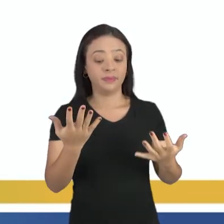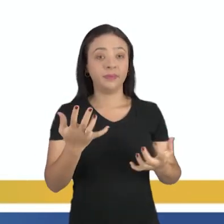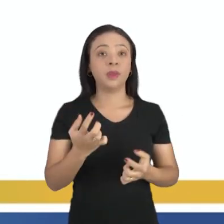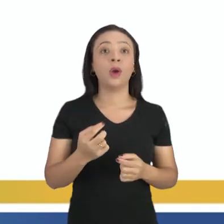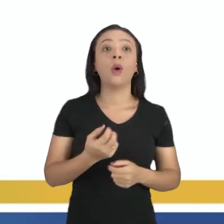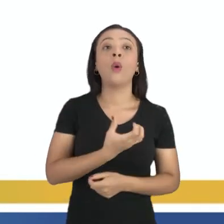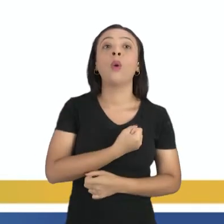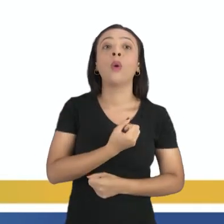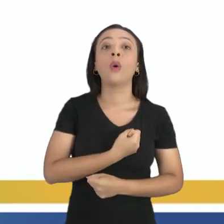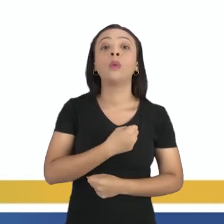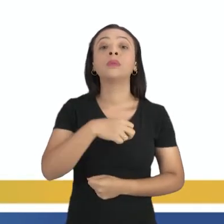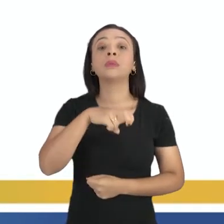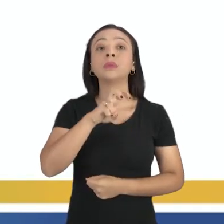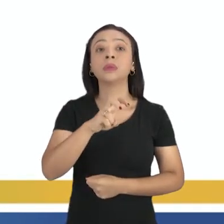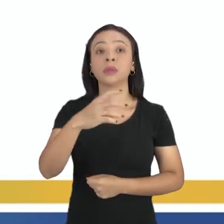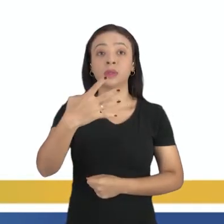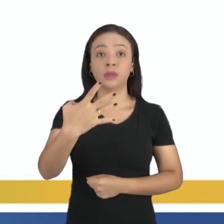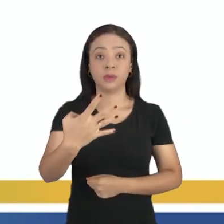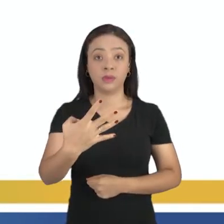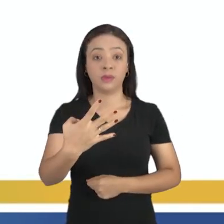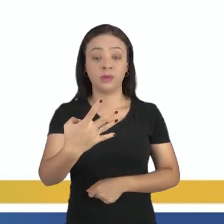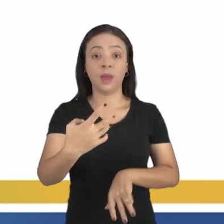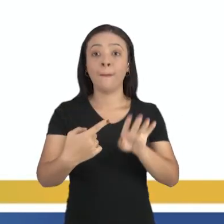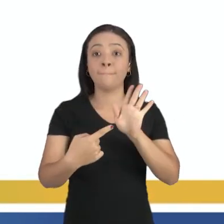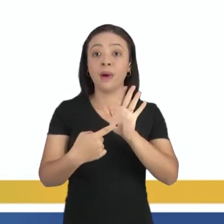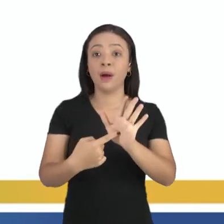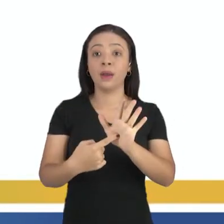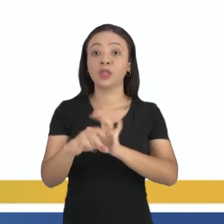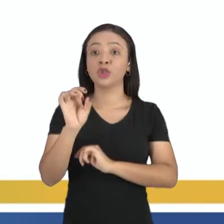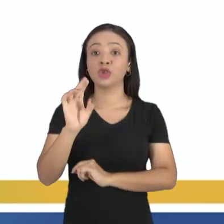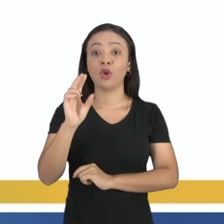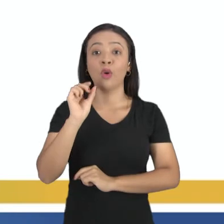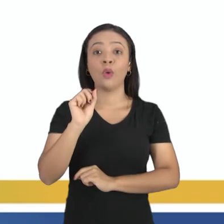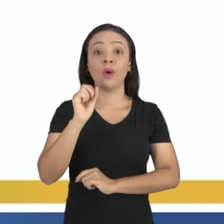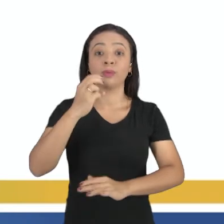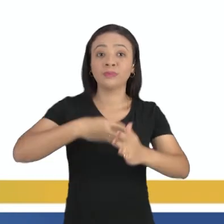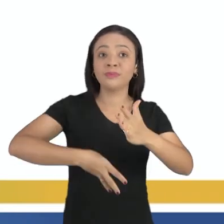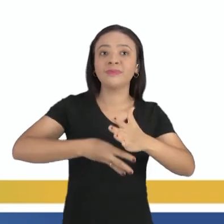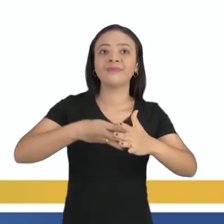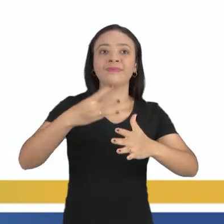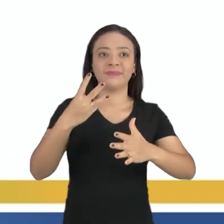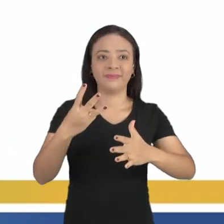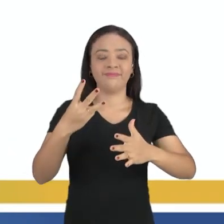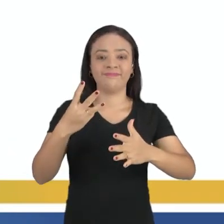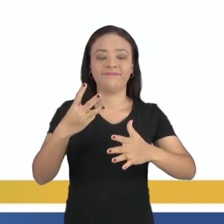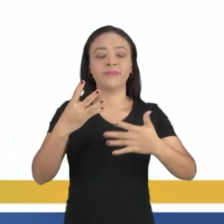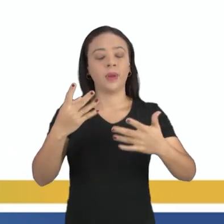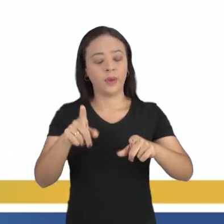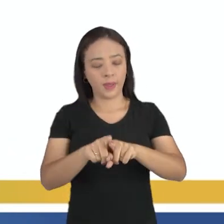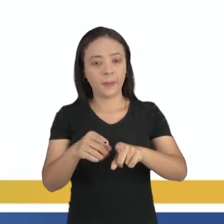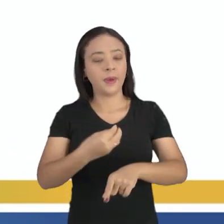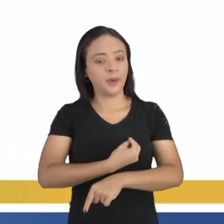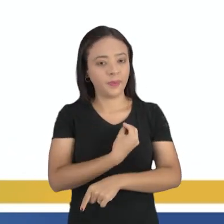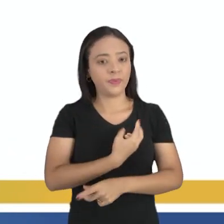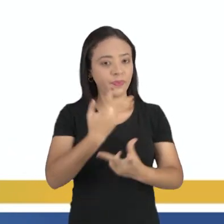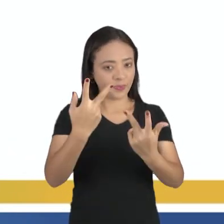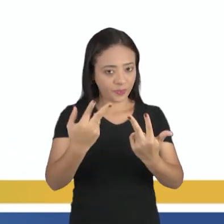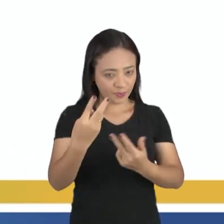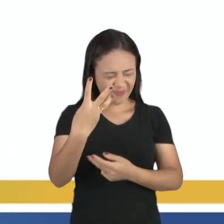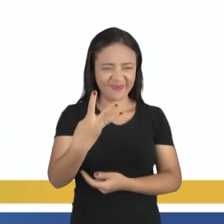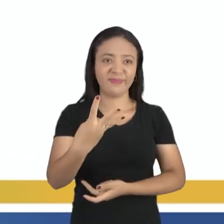número 54, ele se repete apenas 3 vezes, né? Tem frequência absoluta igual a